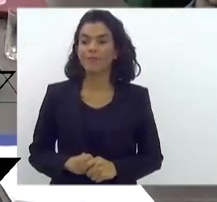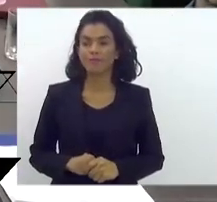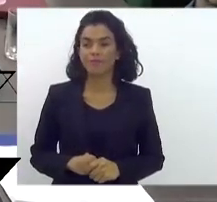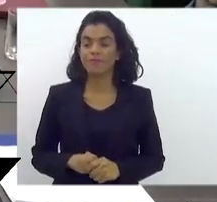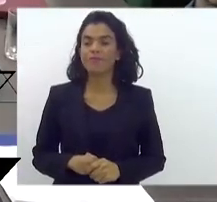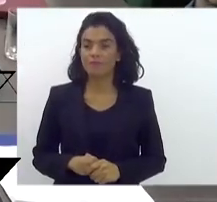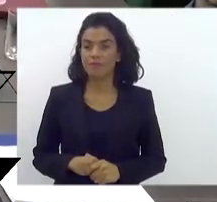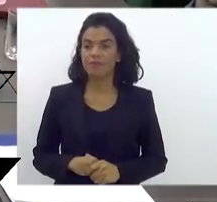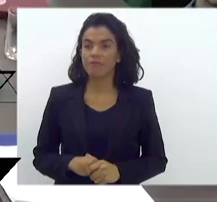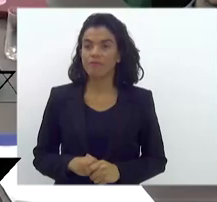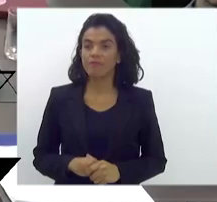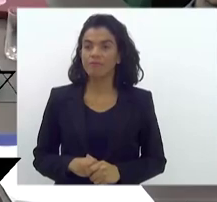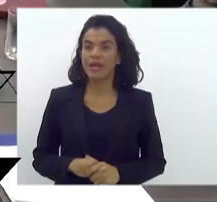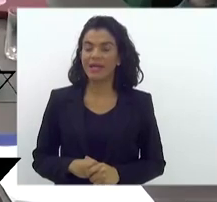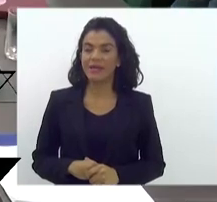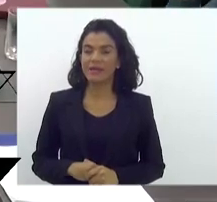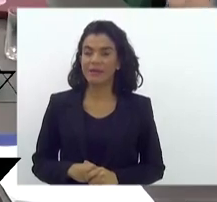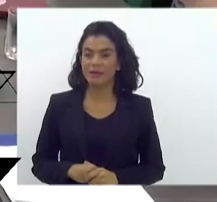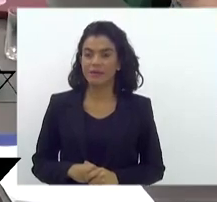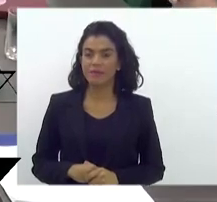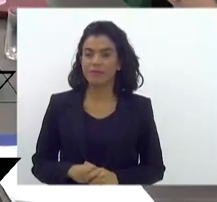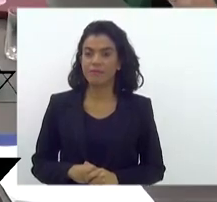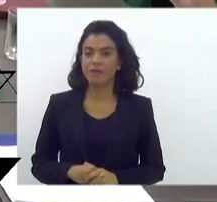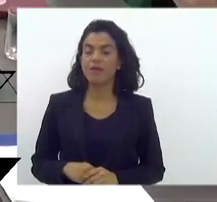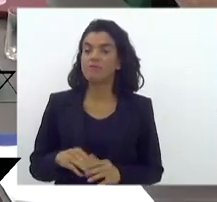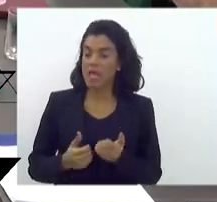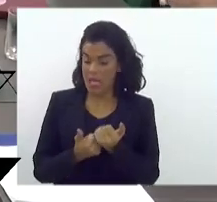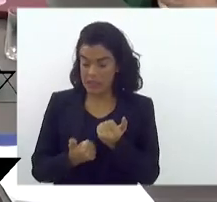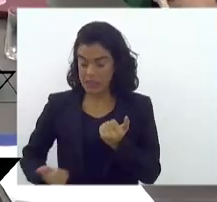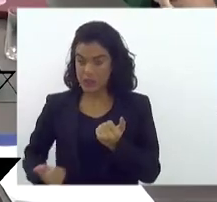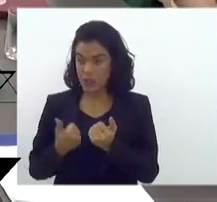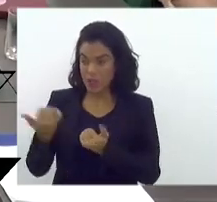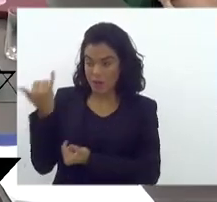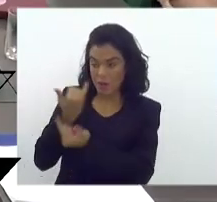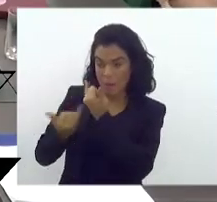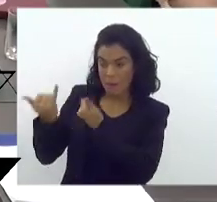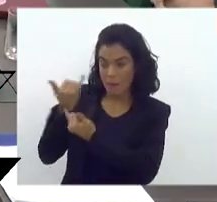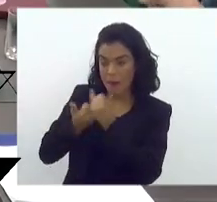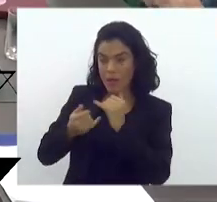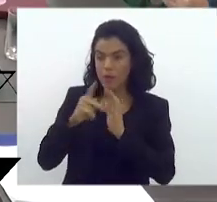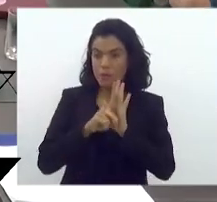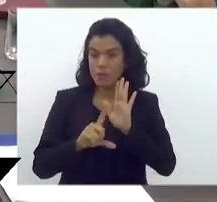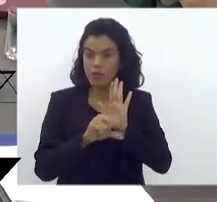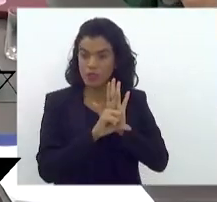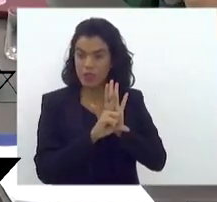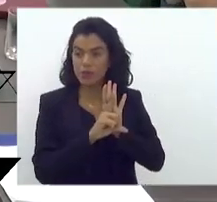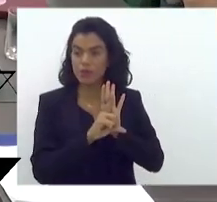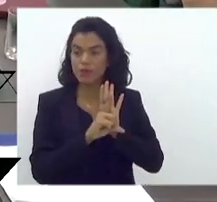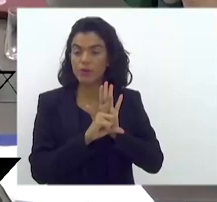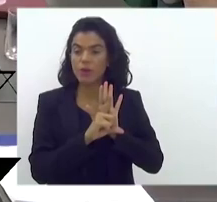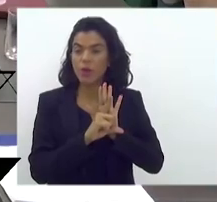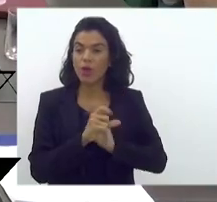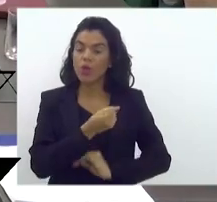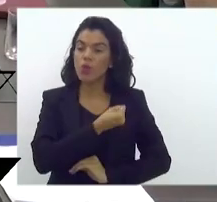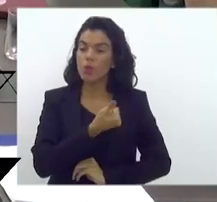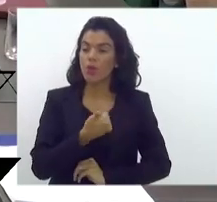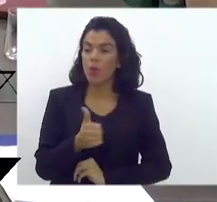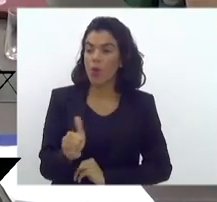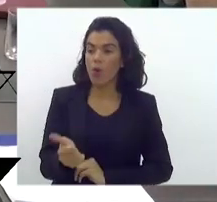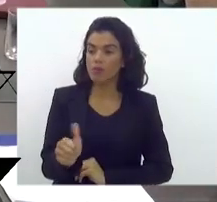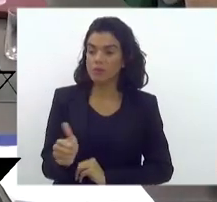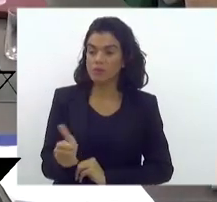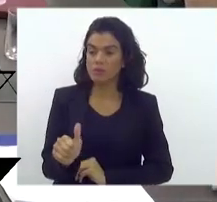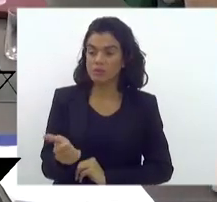Pela ordem, presidente. Deputado Fred Pacheco. Só chamar os trabalhos à ordem. Minha assessoria estava me falando do projeto no 11º.